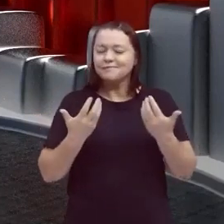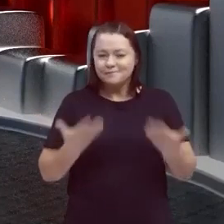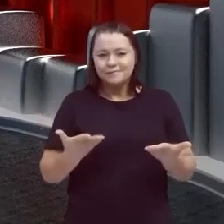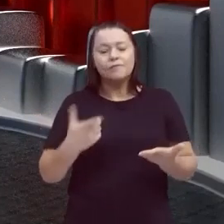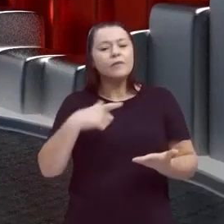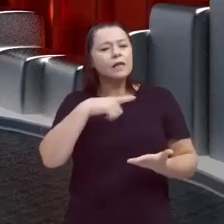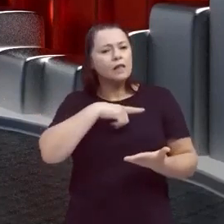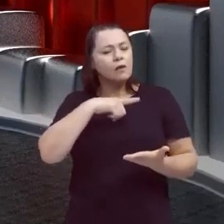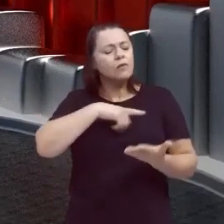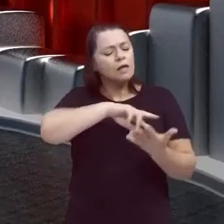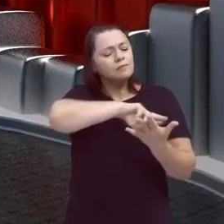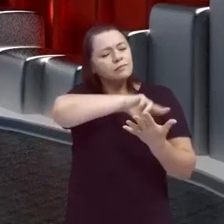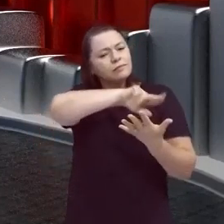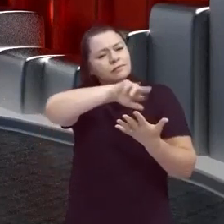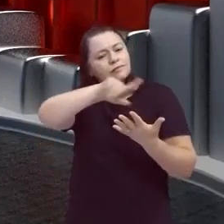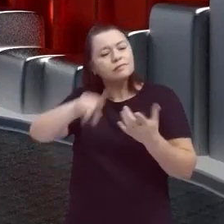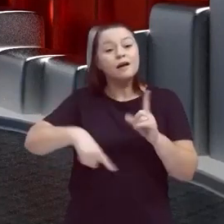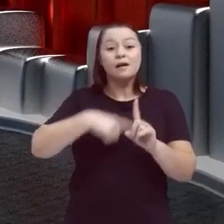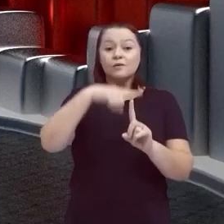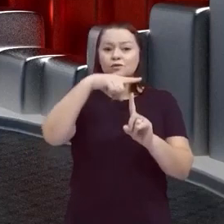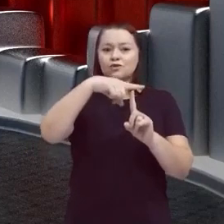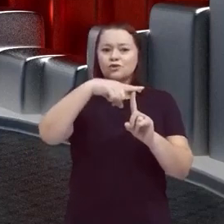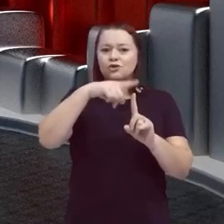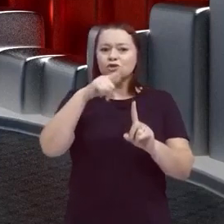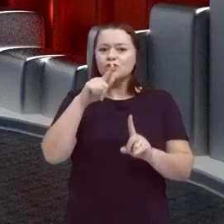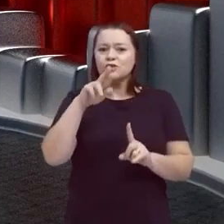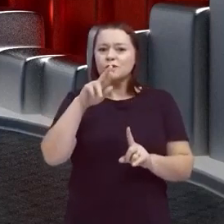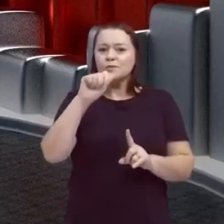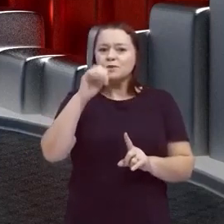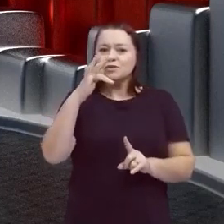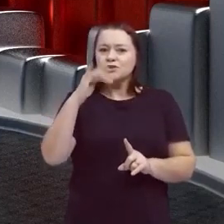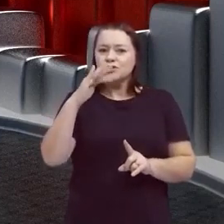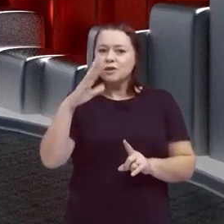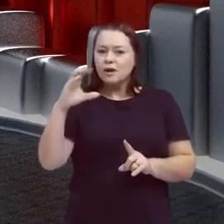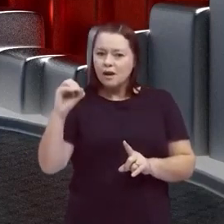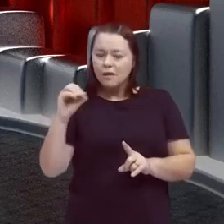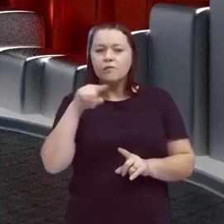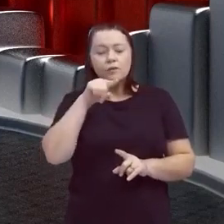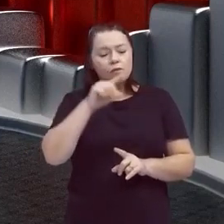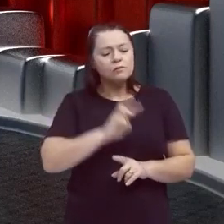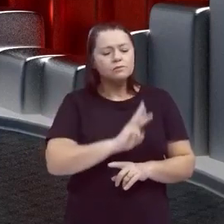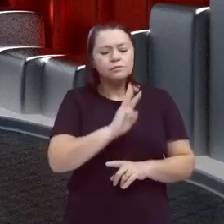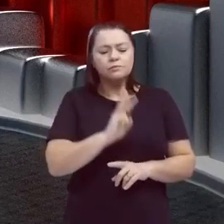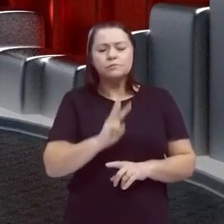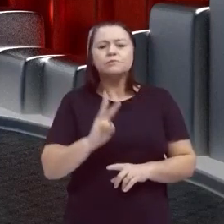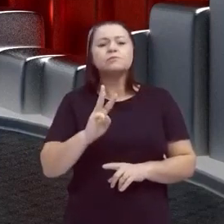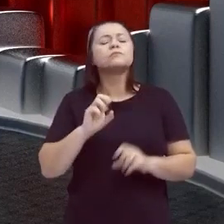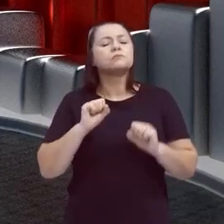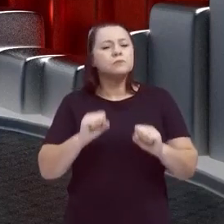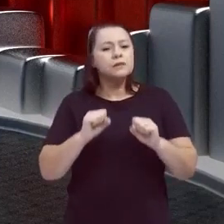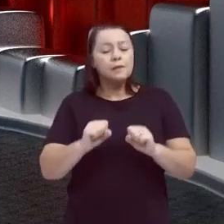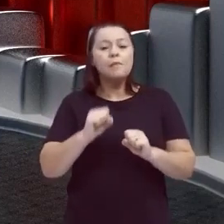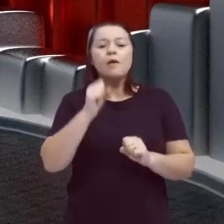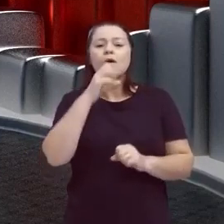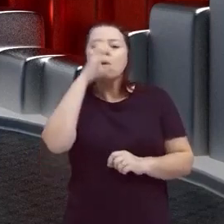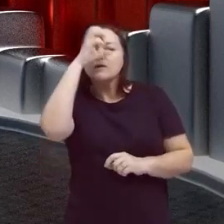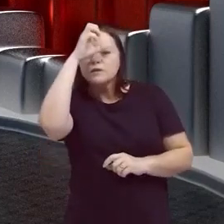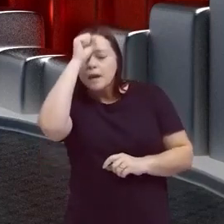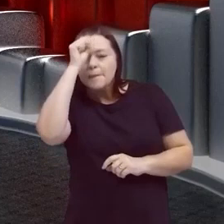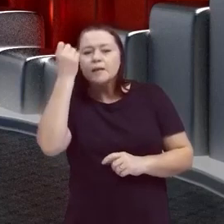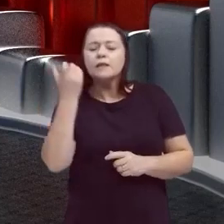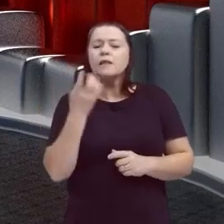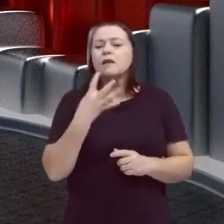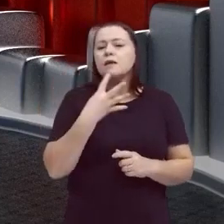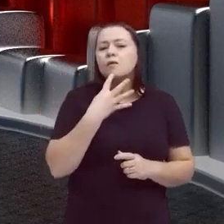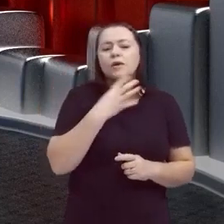existem vários tipos de gráficos. E no site você vai poder conhecer cada um e fazer uma leitura mais profunda sobre cada um deles,